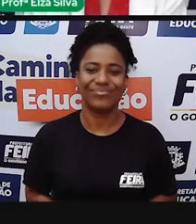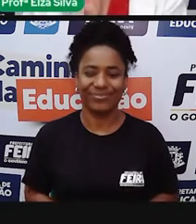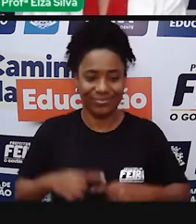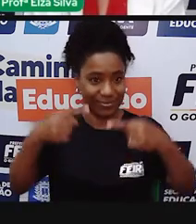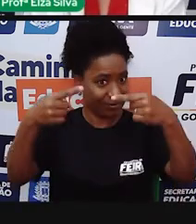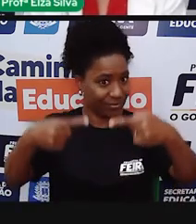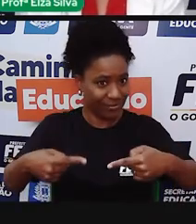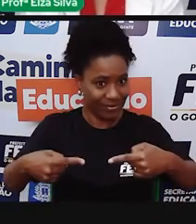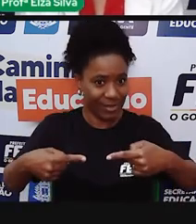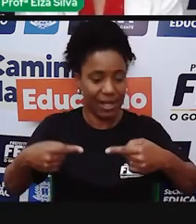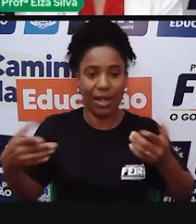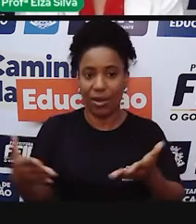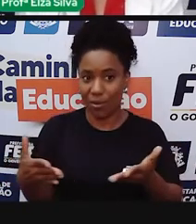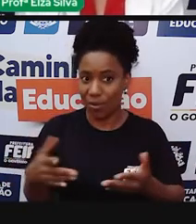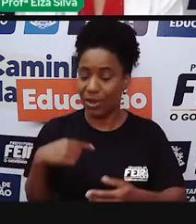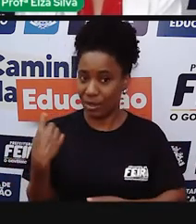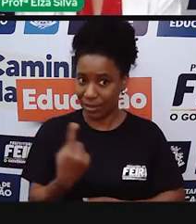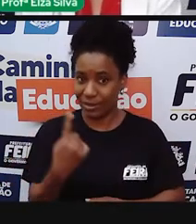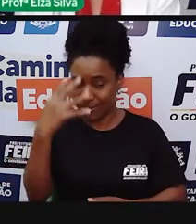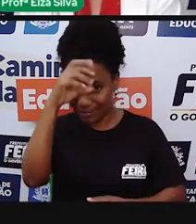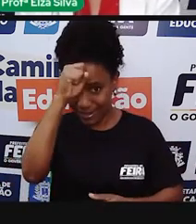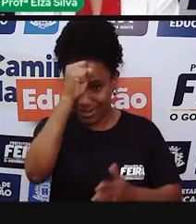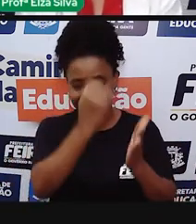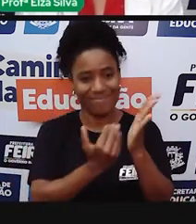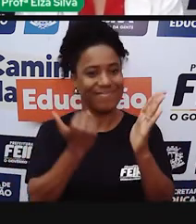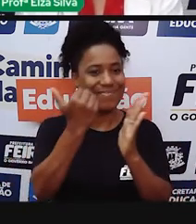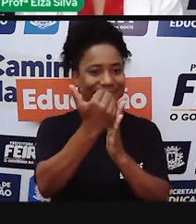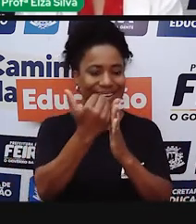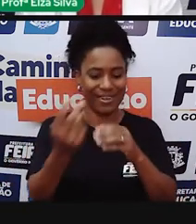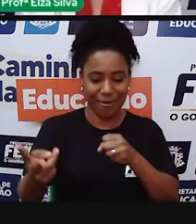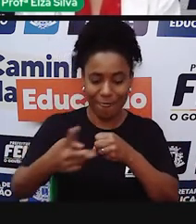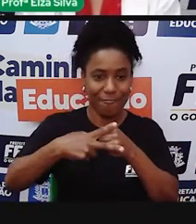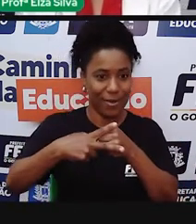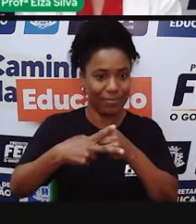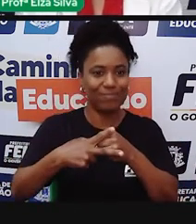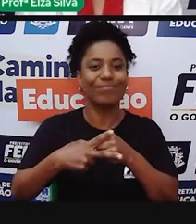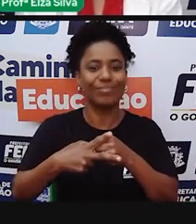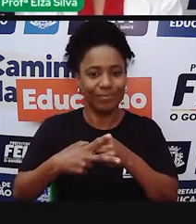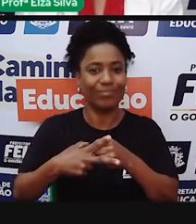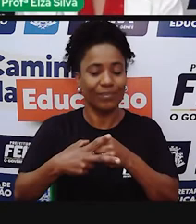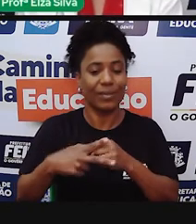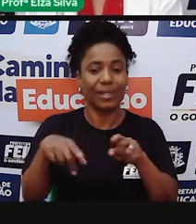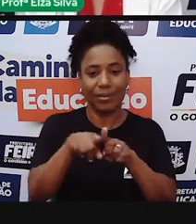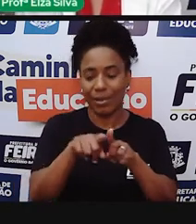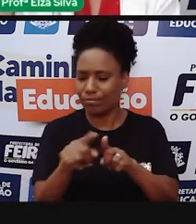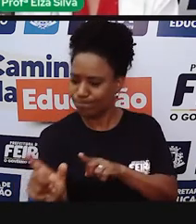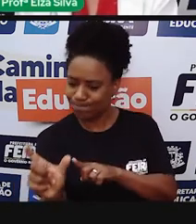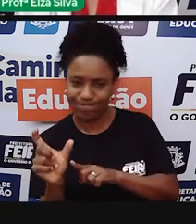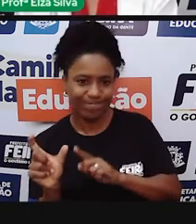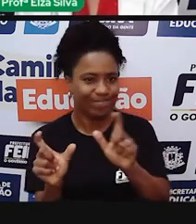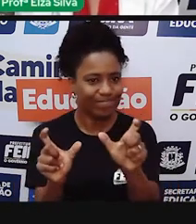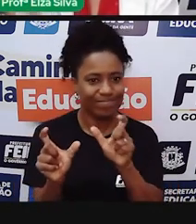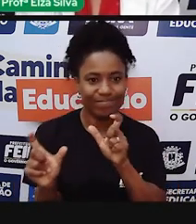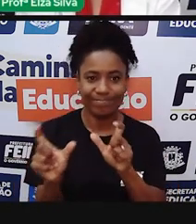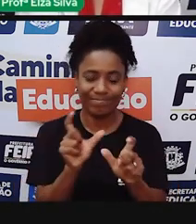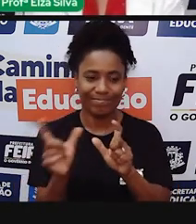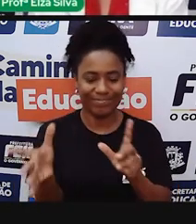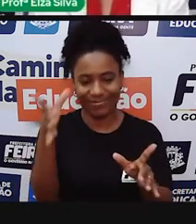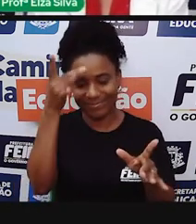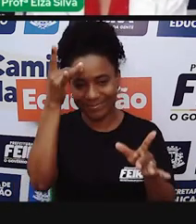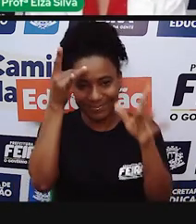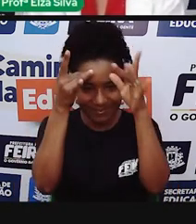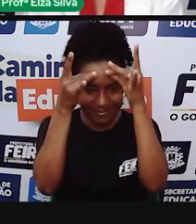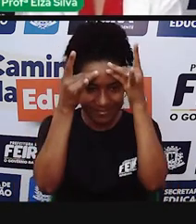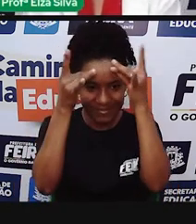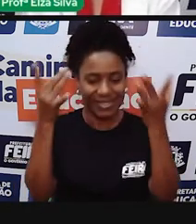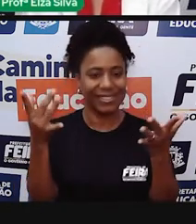mais sobre estes verbos e ampliar o nosso vocabulário sobre os esportes, alguns deles que fazem parte